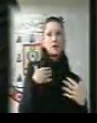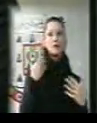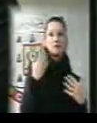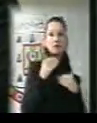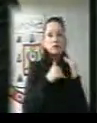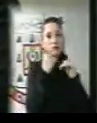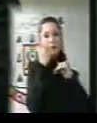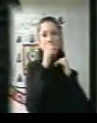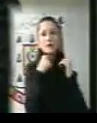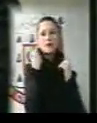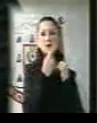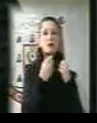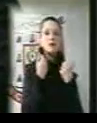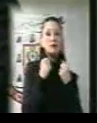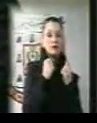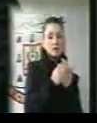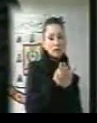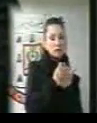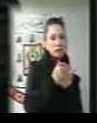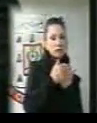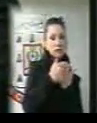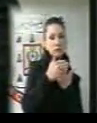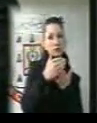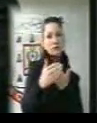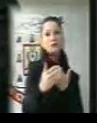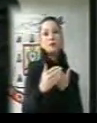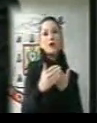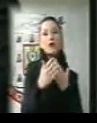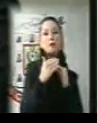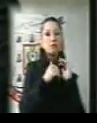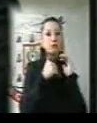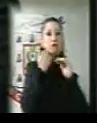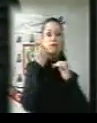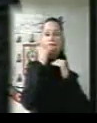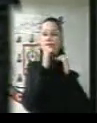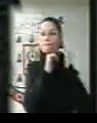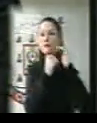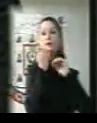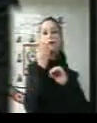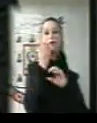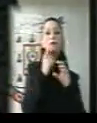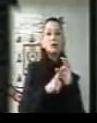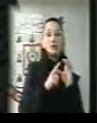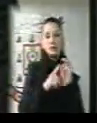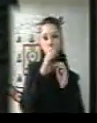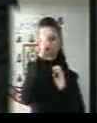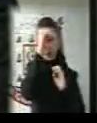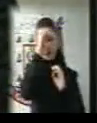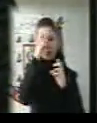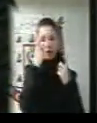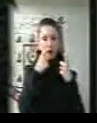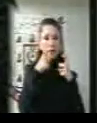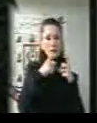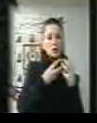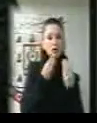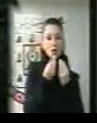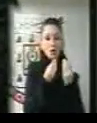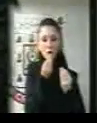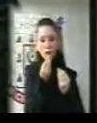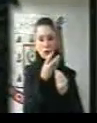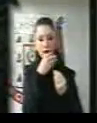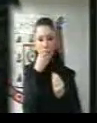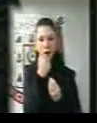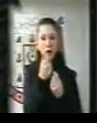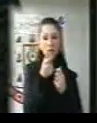obras que nós precisamos dar continuidade. É o desenvolvimento do nosso município, onde vai gerar uma economia forte na nossa